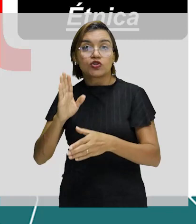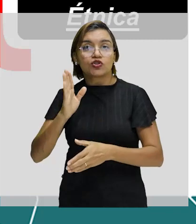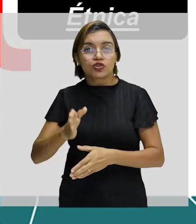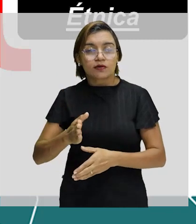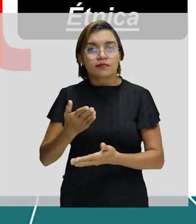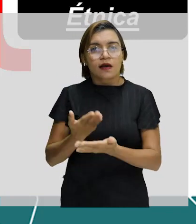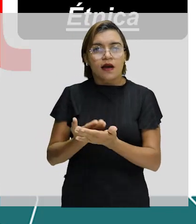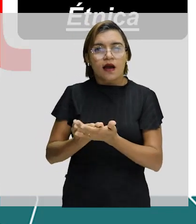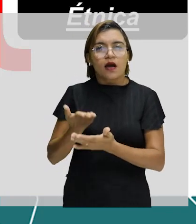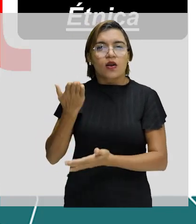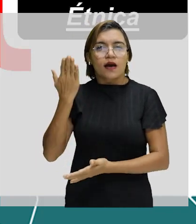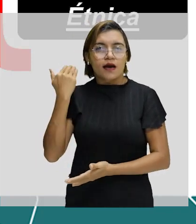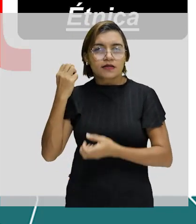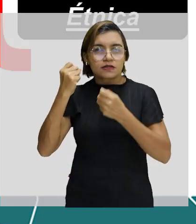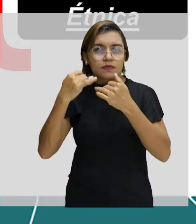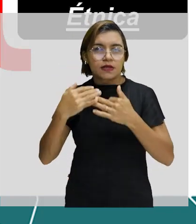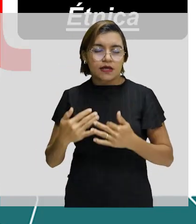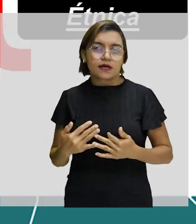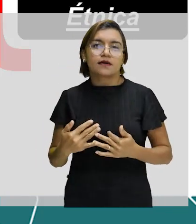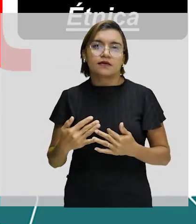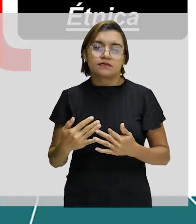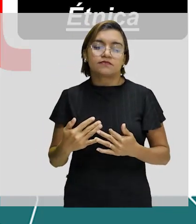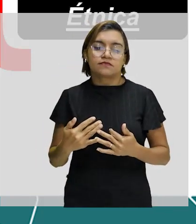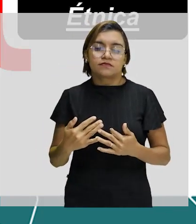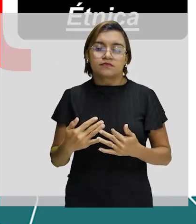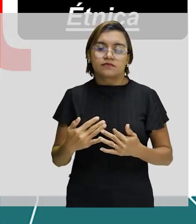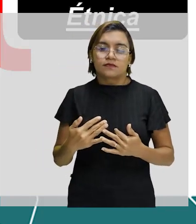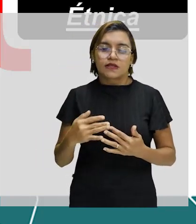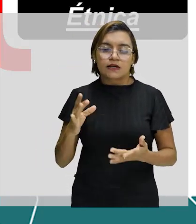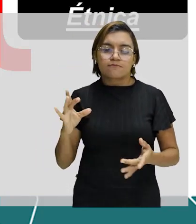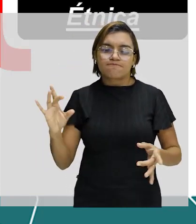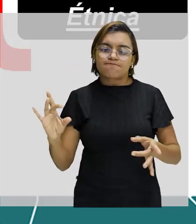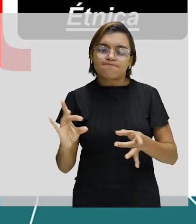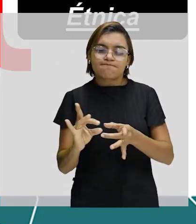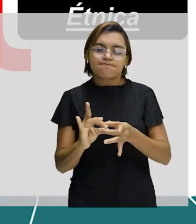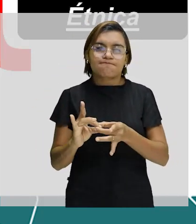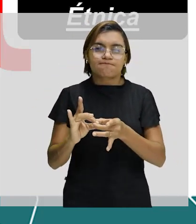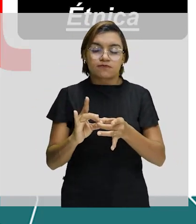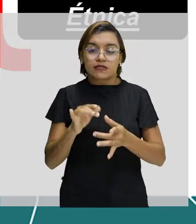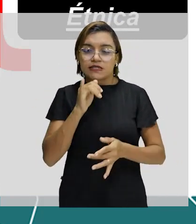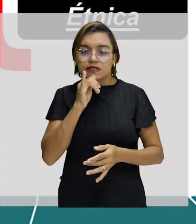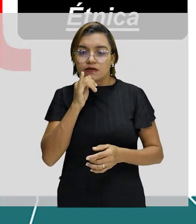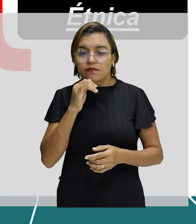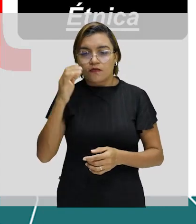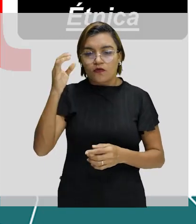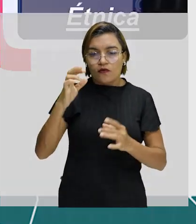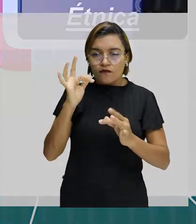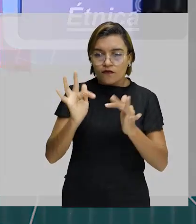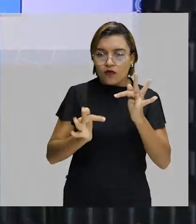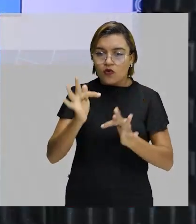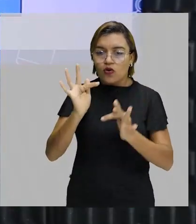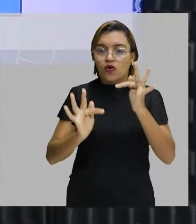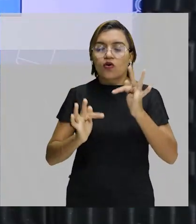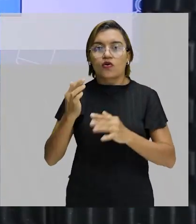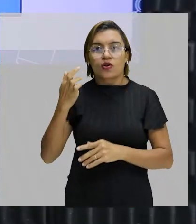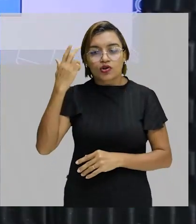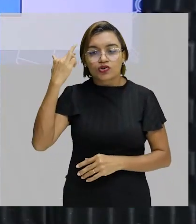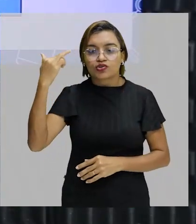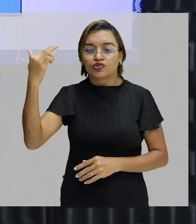anteriores. Elas navegam bem próximas uma da outra. Folclórica, histórica, cerimonial e